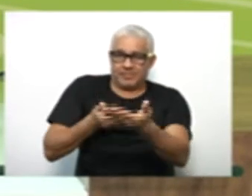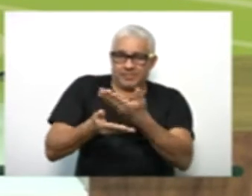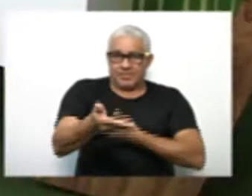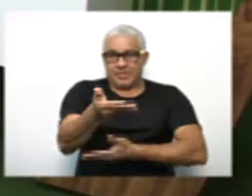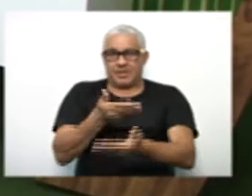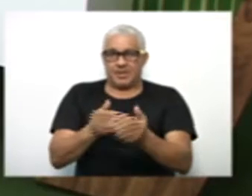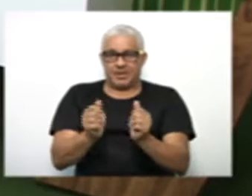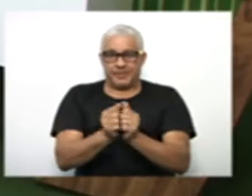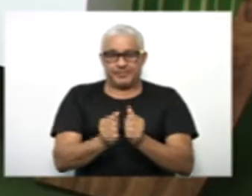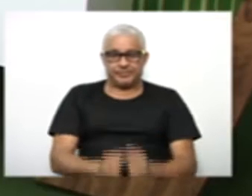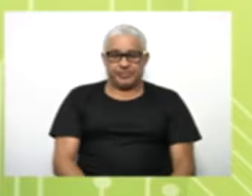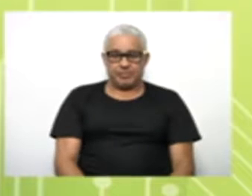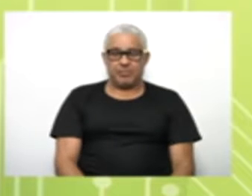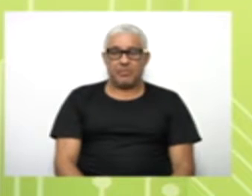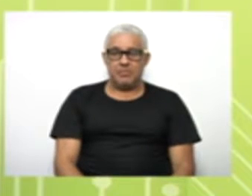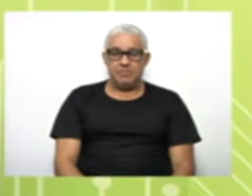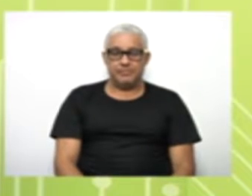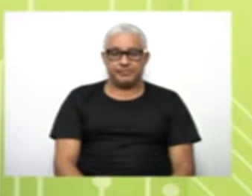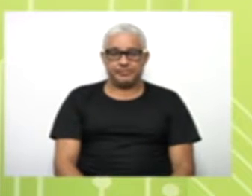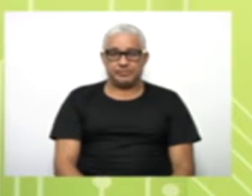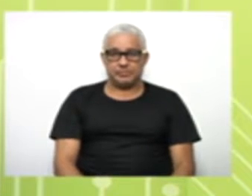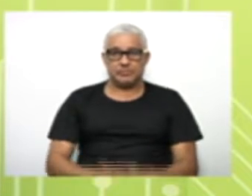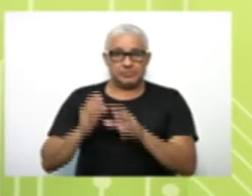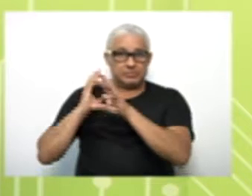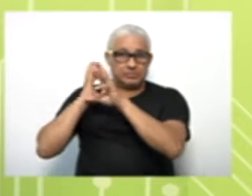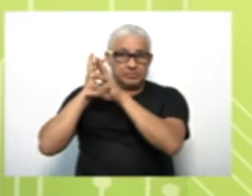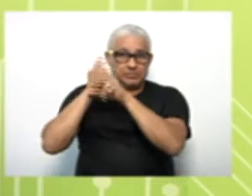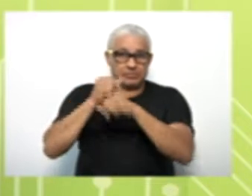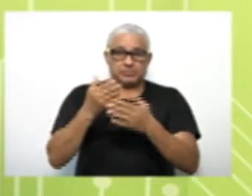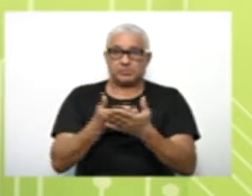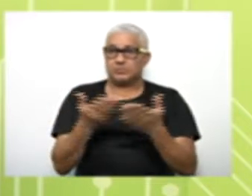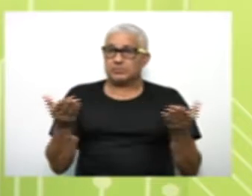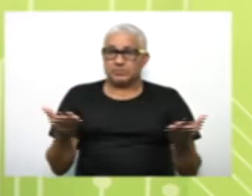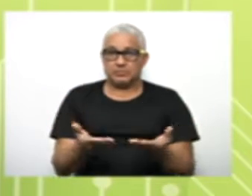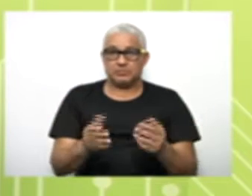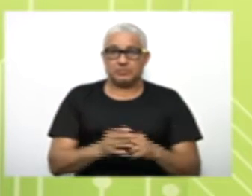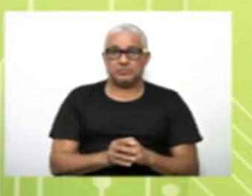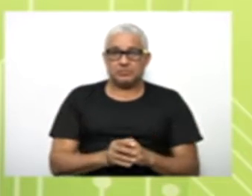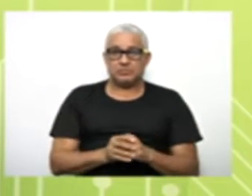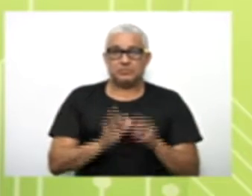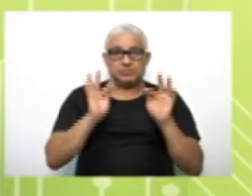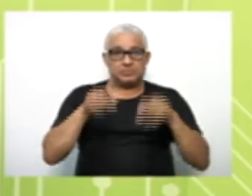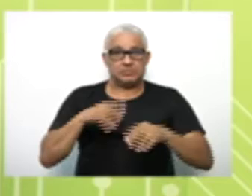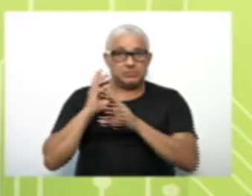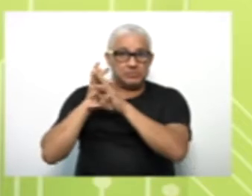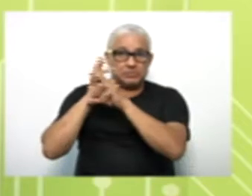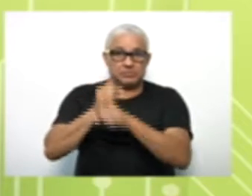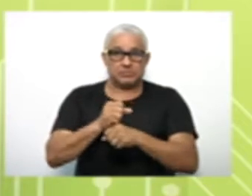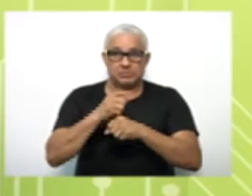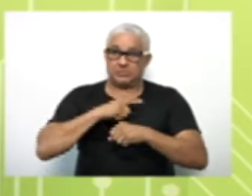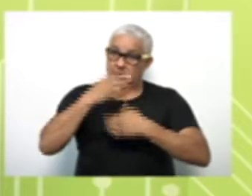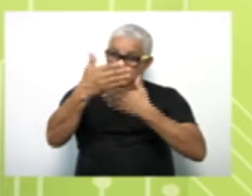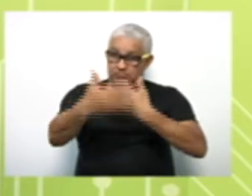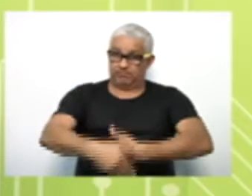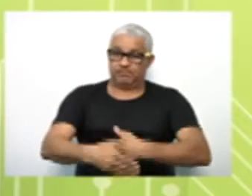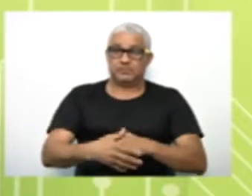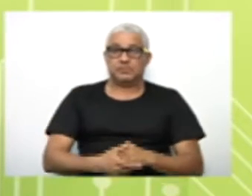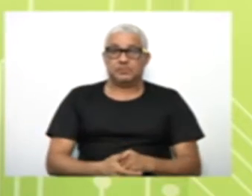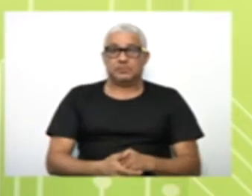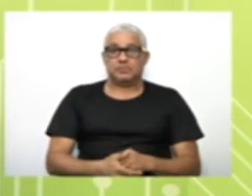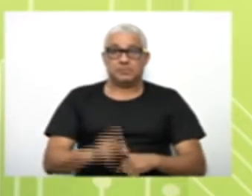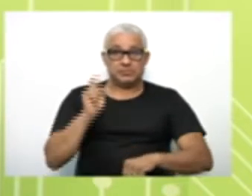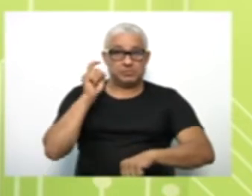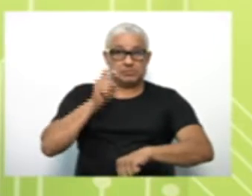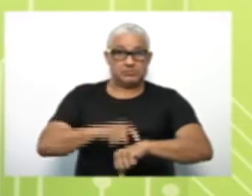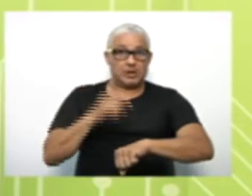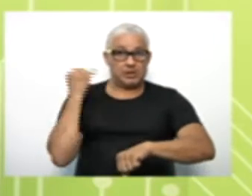momento. Então a gente vai fazer a nossa revisão na aula de hoje. Logo após a revisão vai ocorrer a nossa prova. E nesse momento